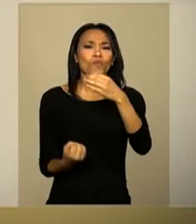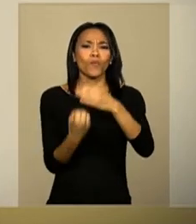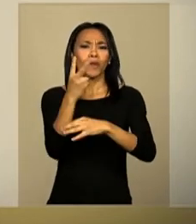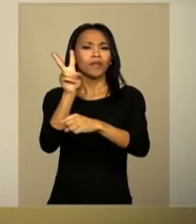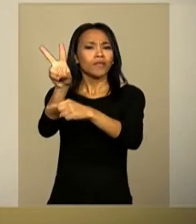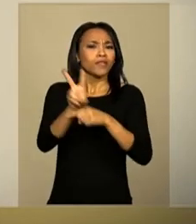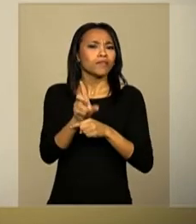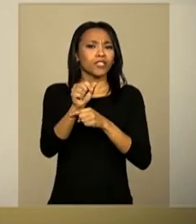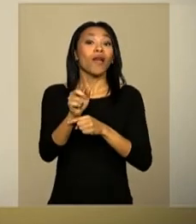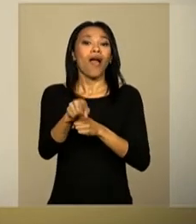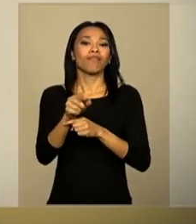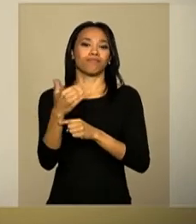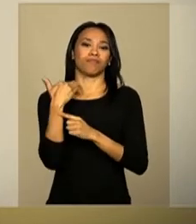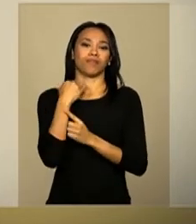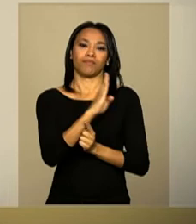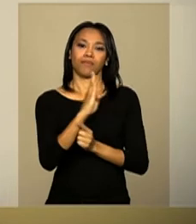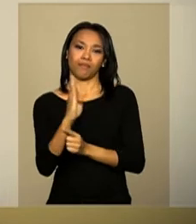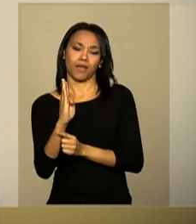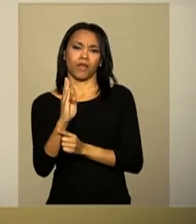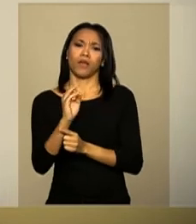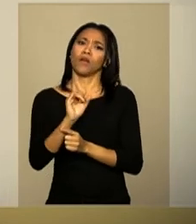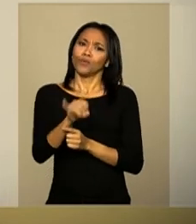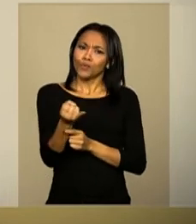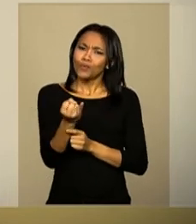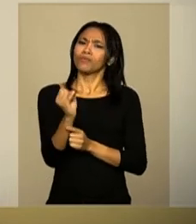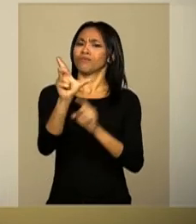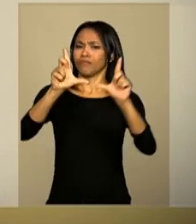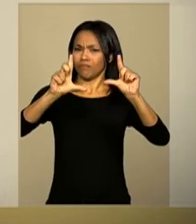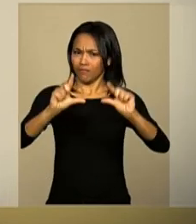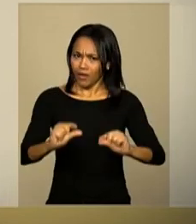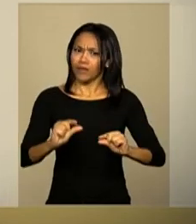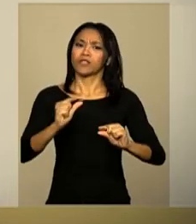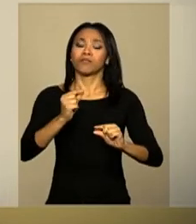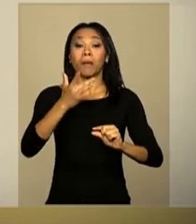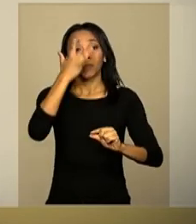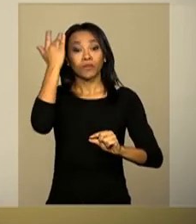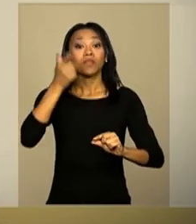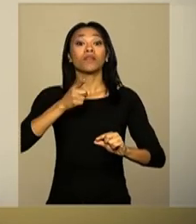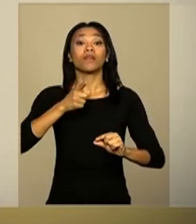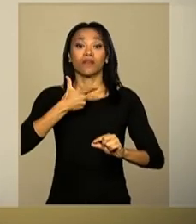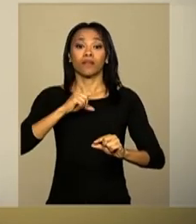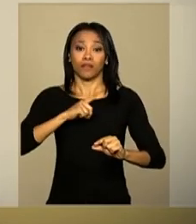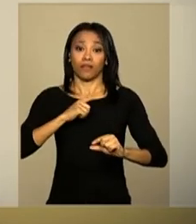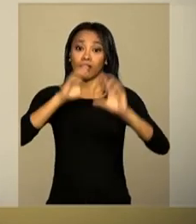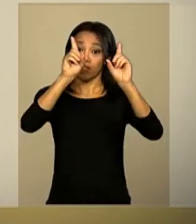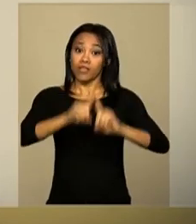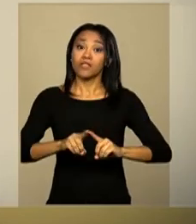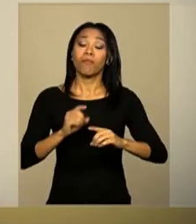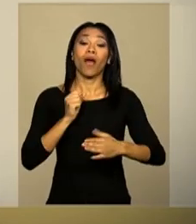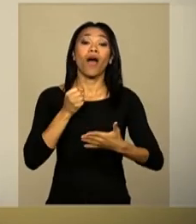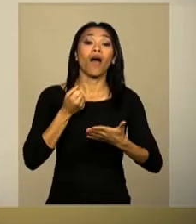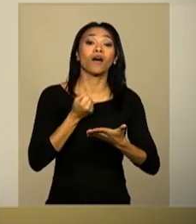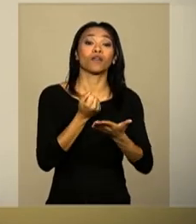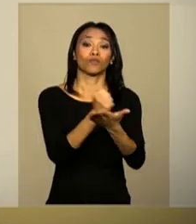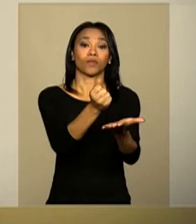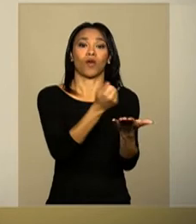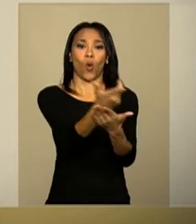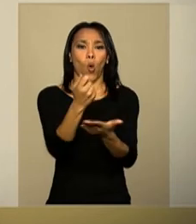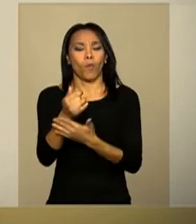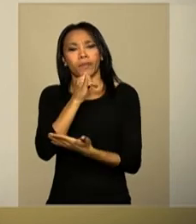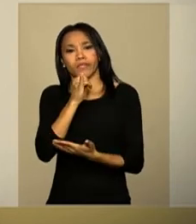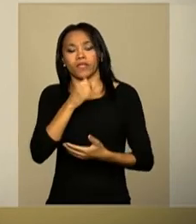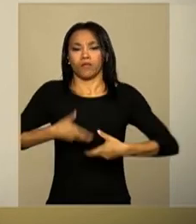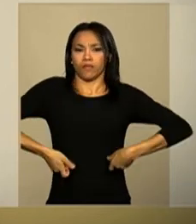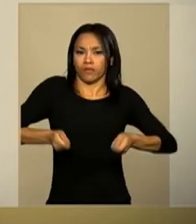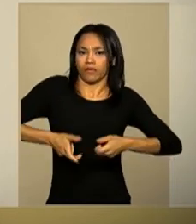linha de crédito do Banco do Brasil com juros baixos para as pessoas com deficiência e financiar a compra de produtos como cadeiras